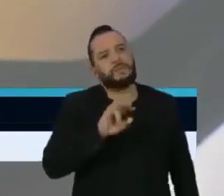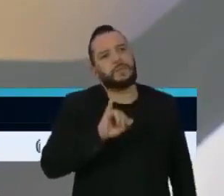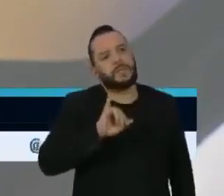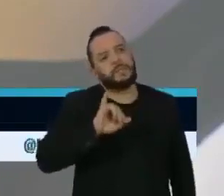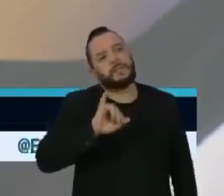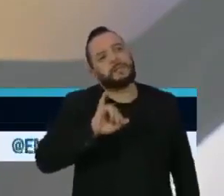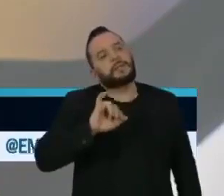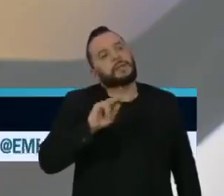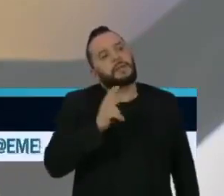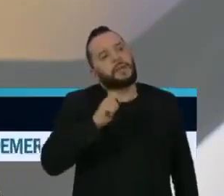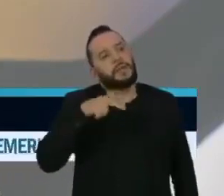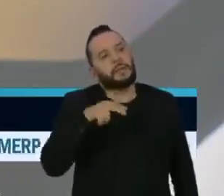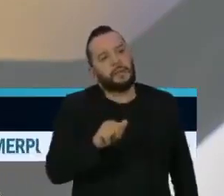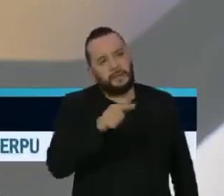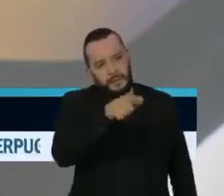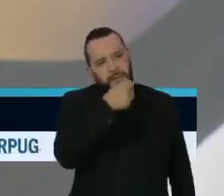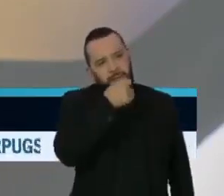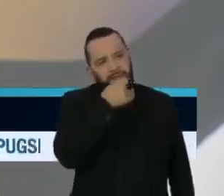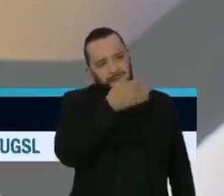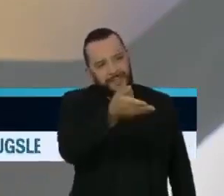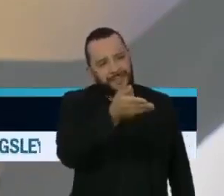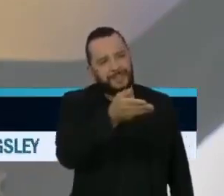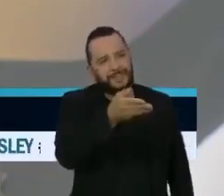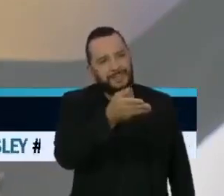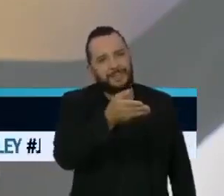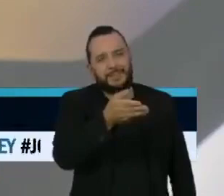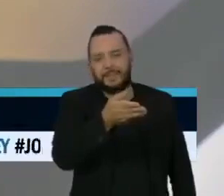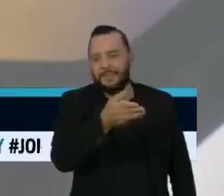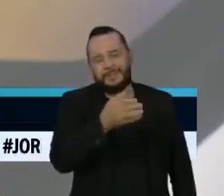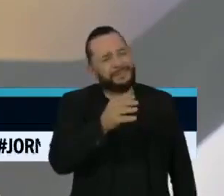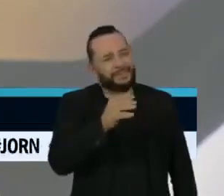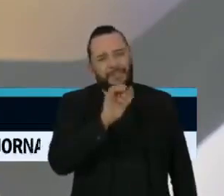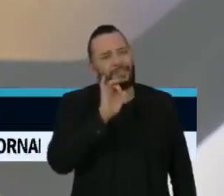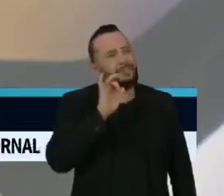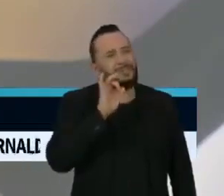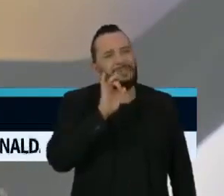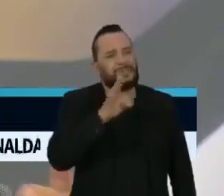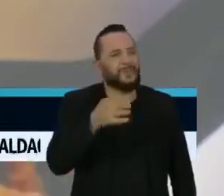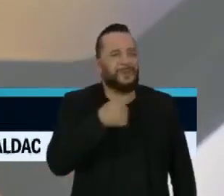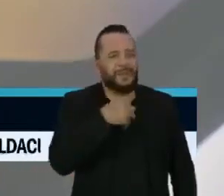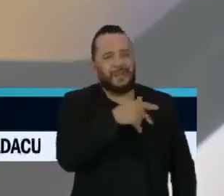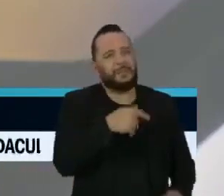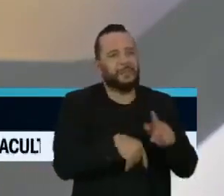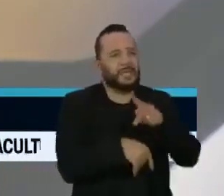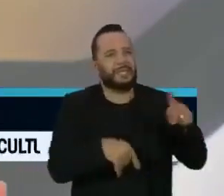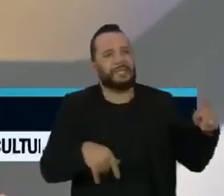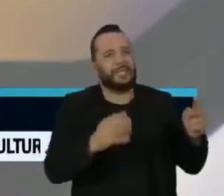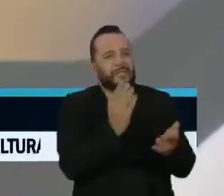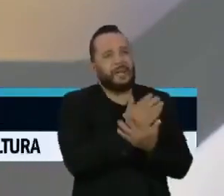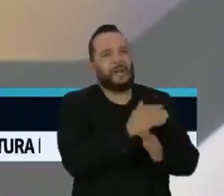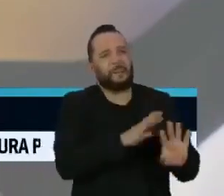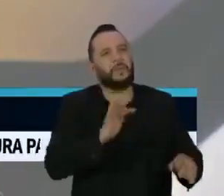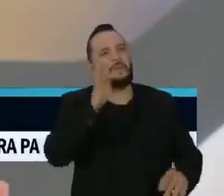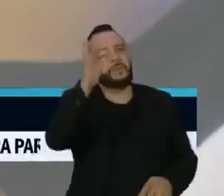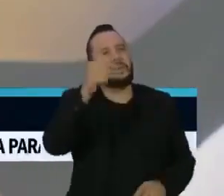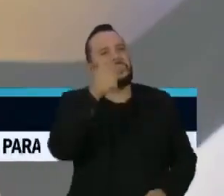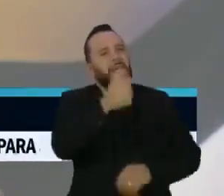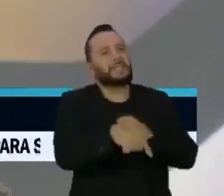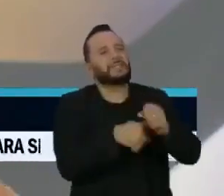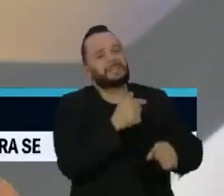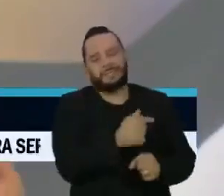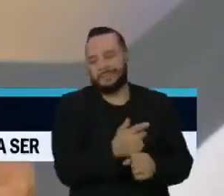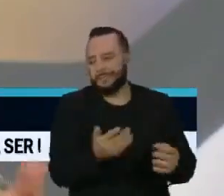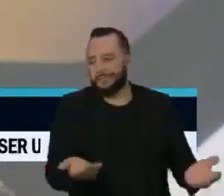muito provavelmente na entrevista Muito provavelmente se vou correr depois do fim do mandato então o efeito prático vamos ele sentido